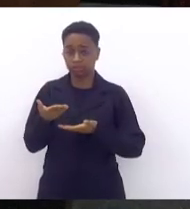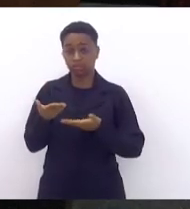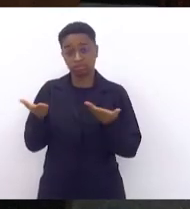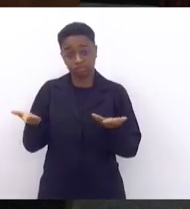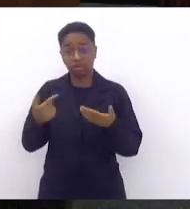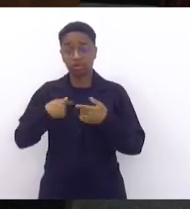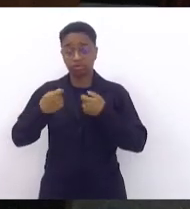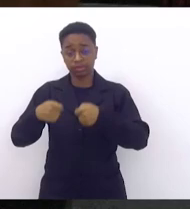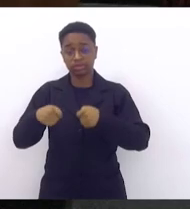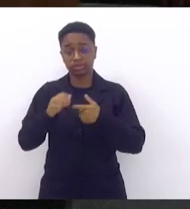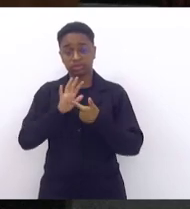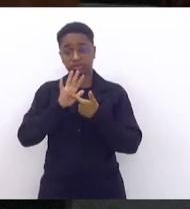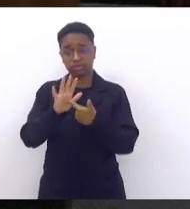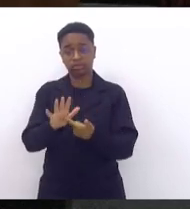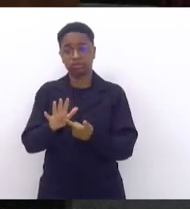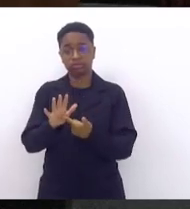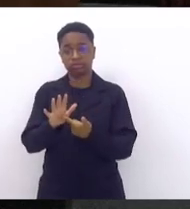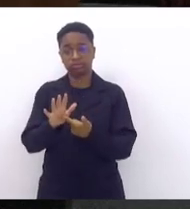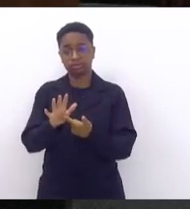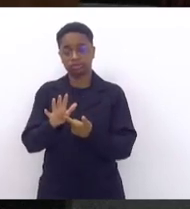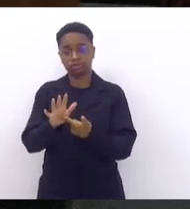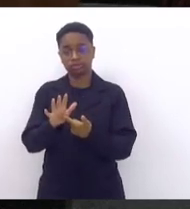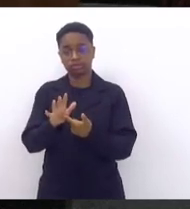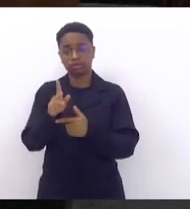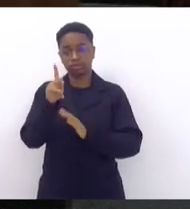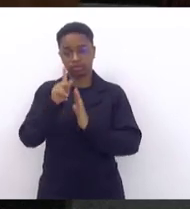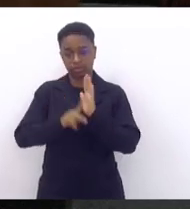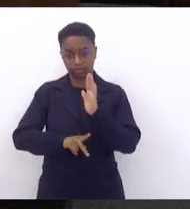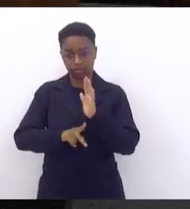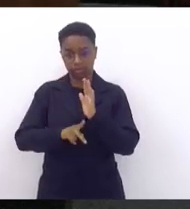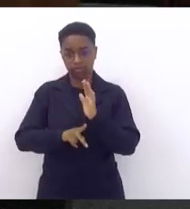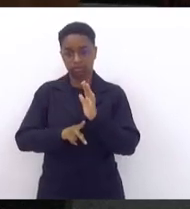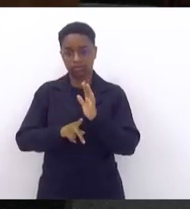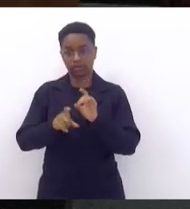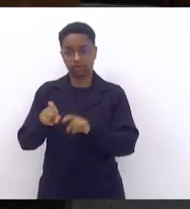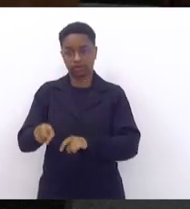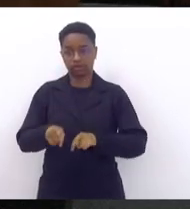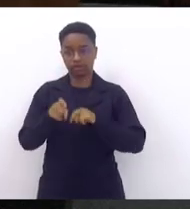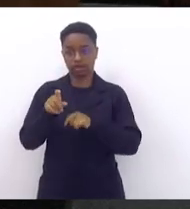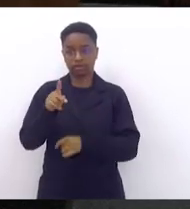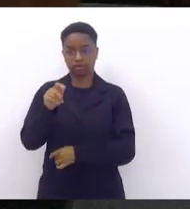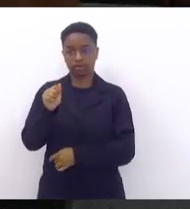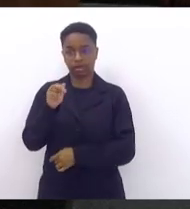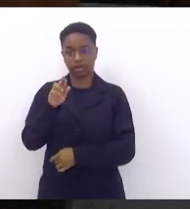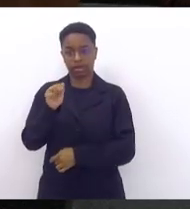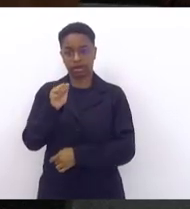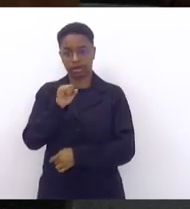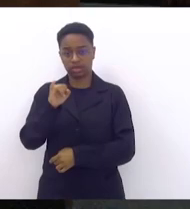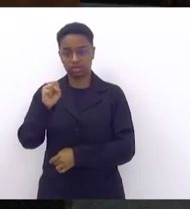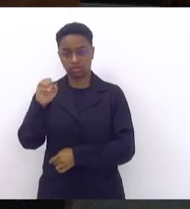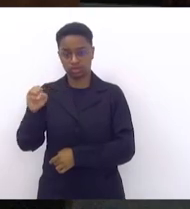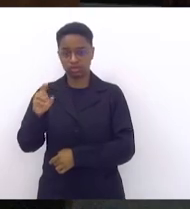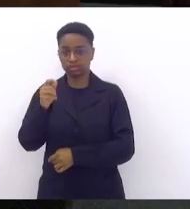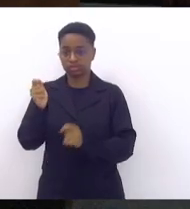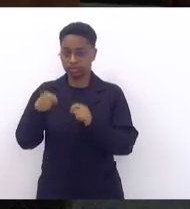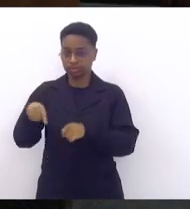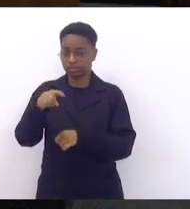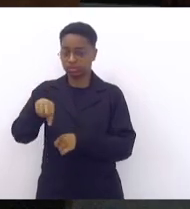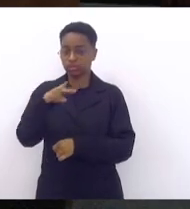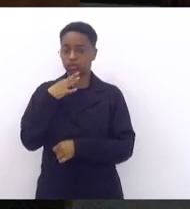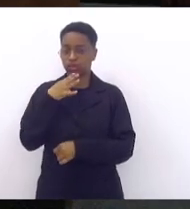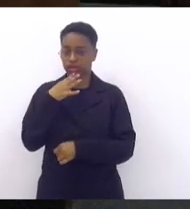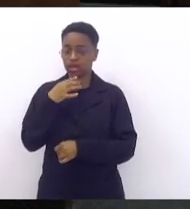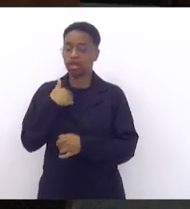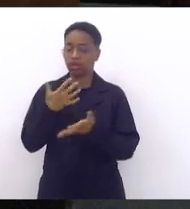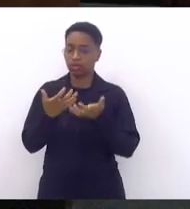que apresentar o projeto Fazenda Paraíso para vocês conhecerem. E eu quero estar lá, quero